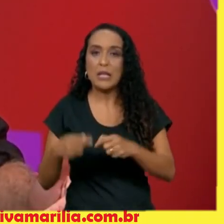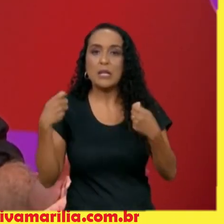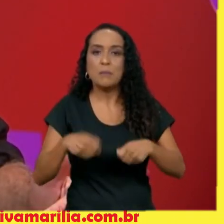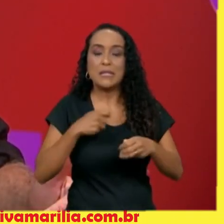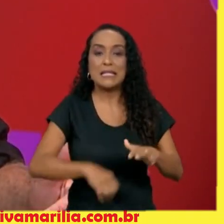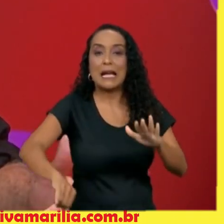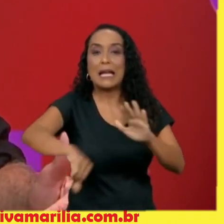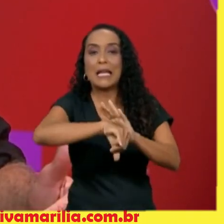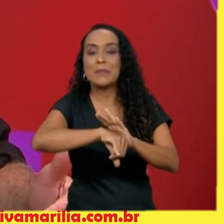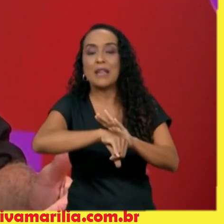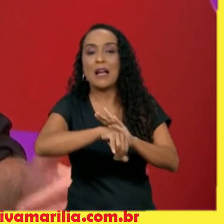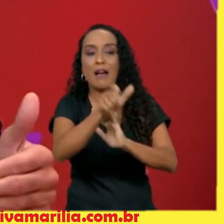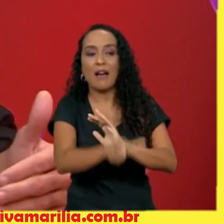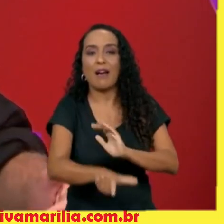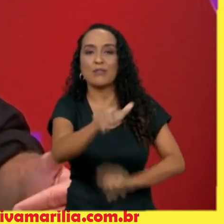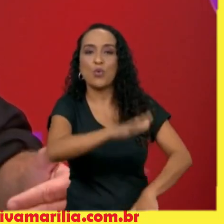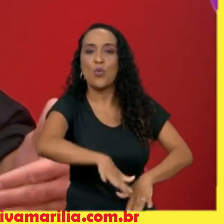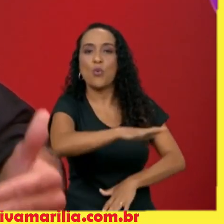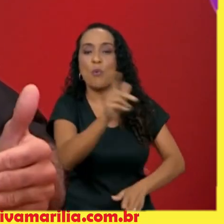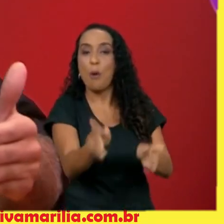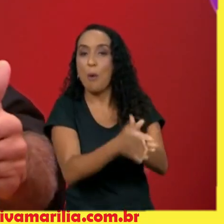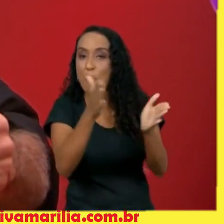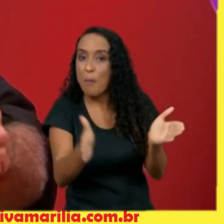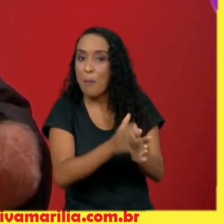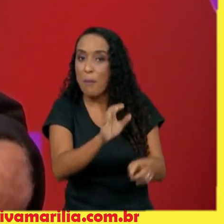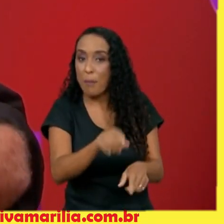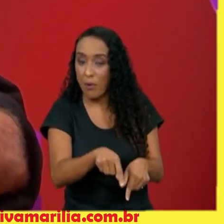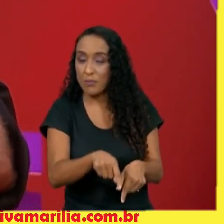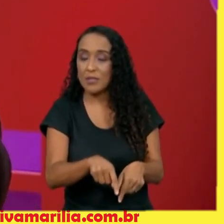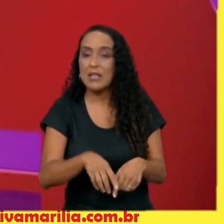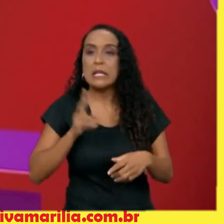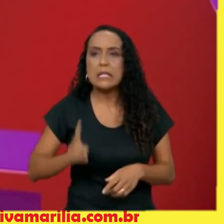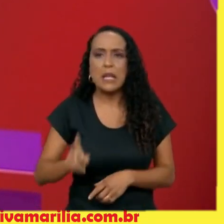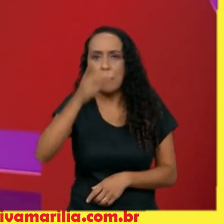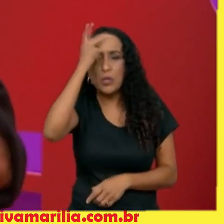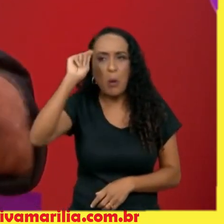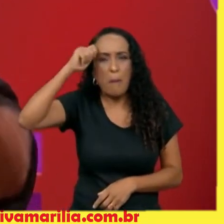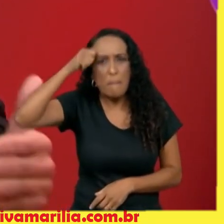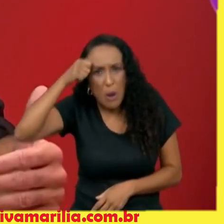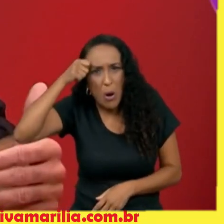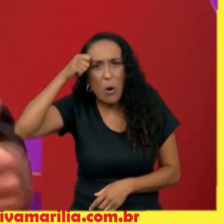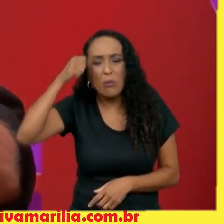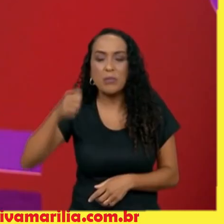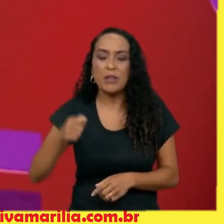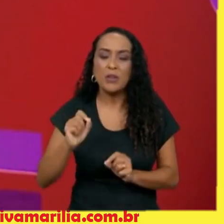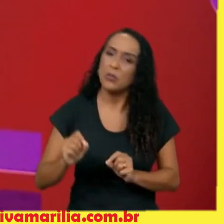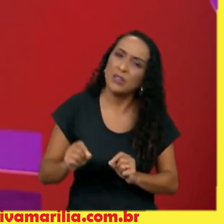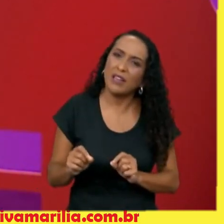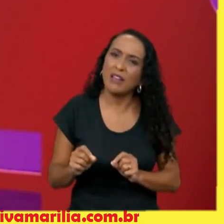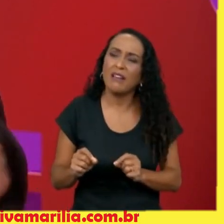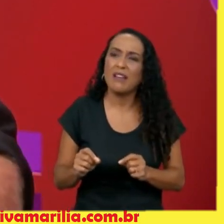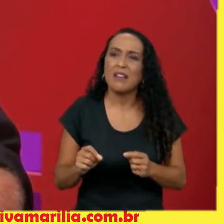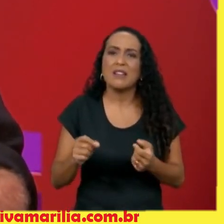voto popular. Né? Todas as vezes que negros, mestiços e pobres, inadvertidamente, pelo